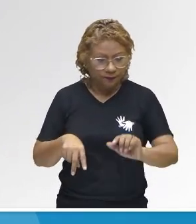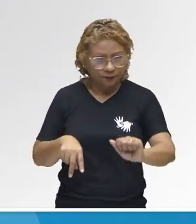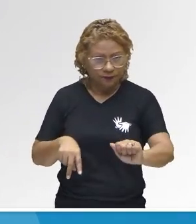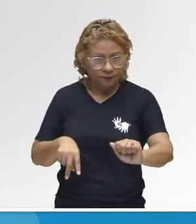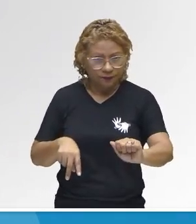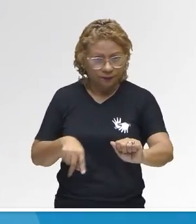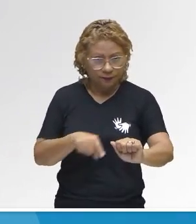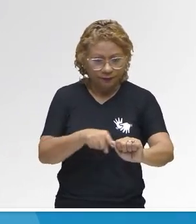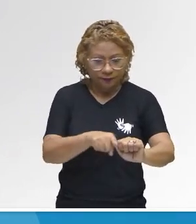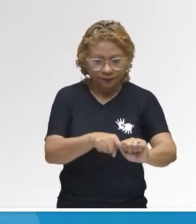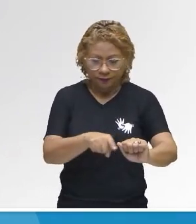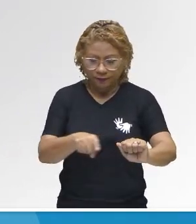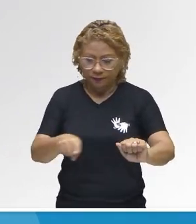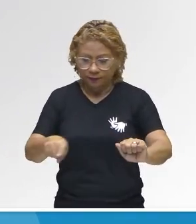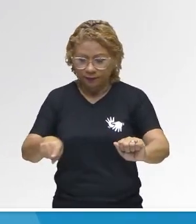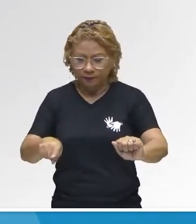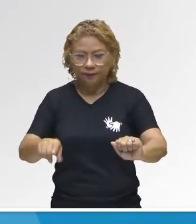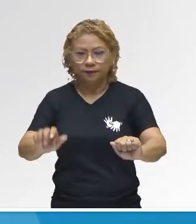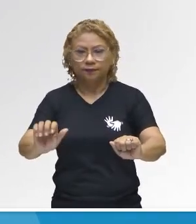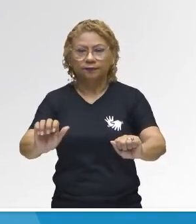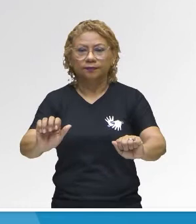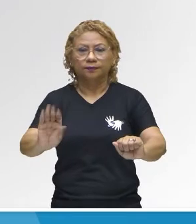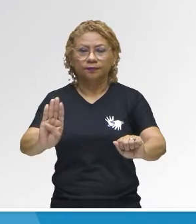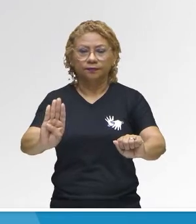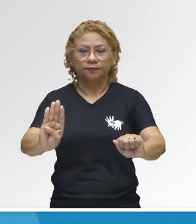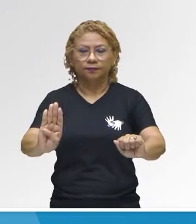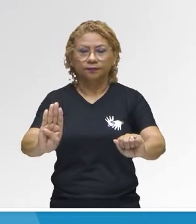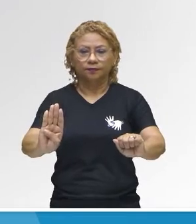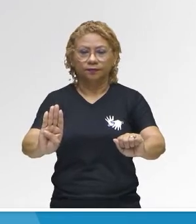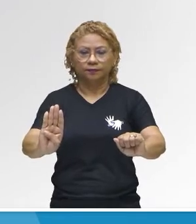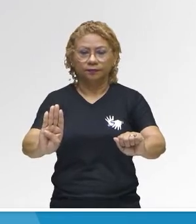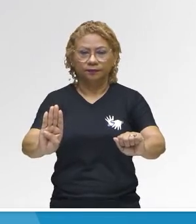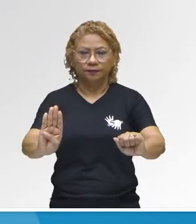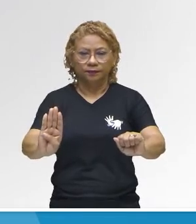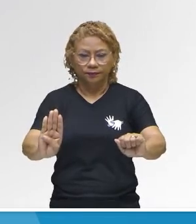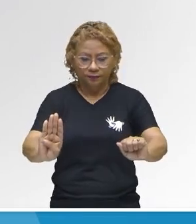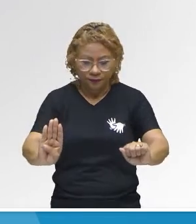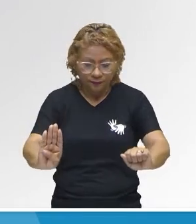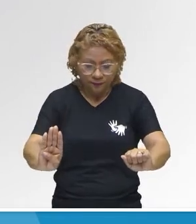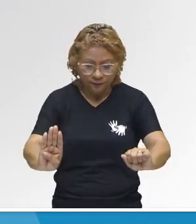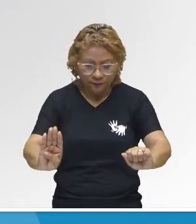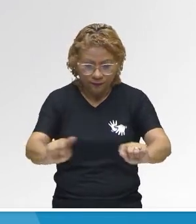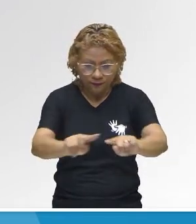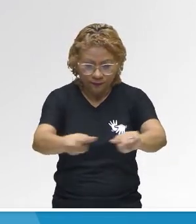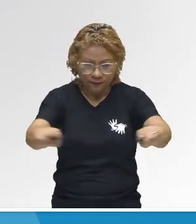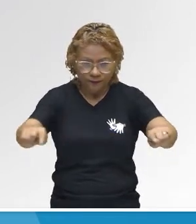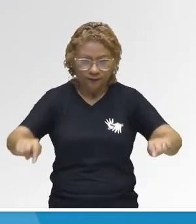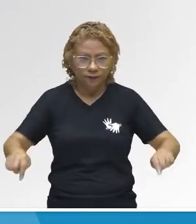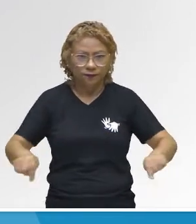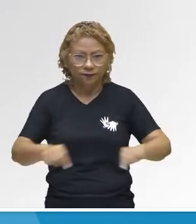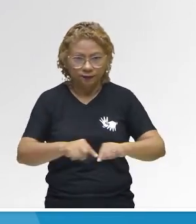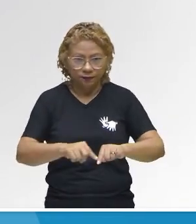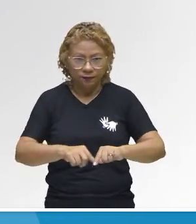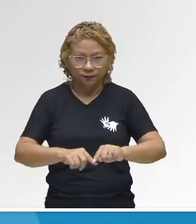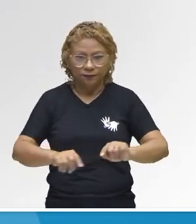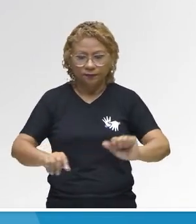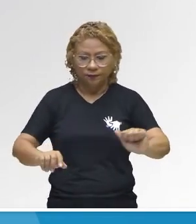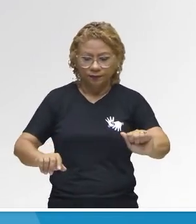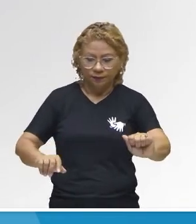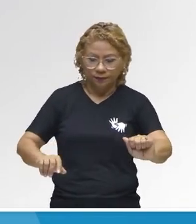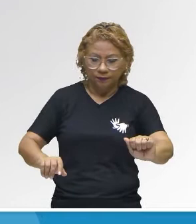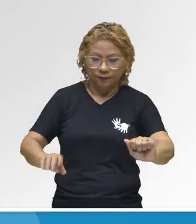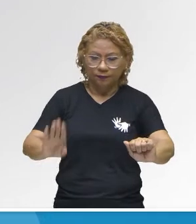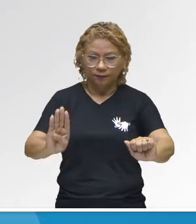A até o ponto B, ok? Esse segmento de reta, ele está